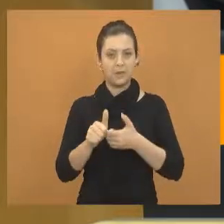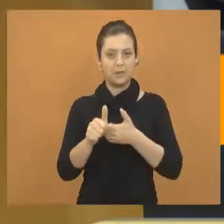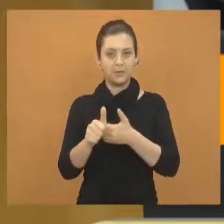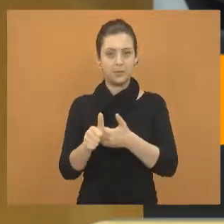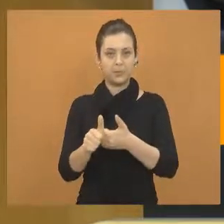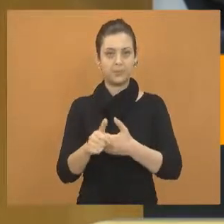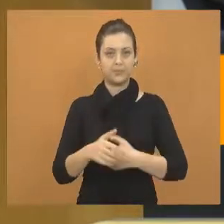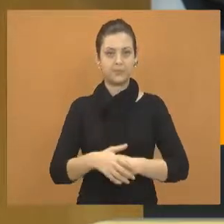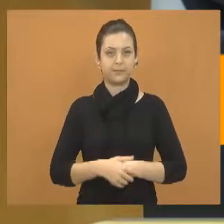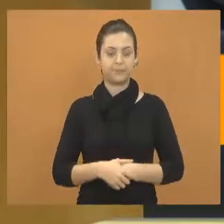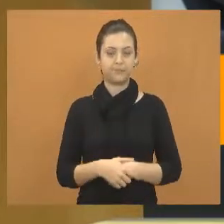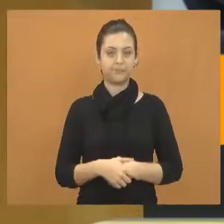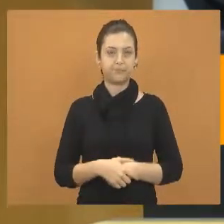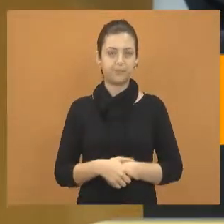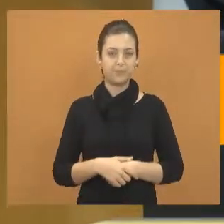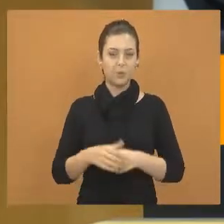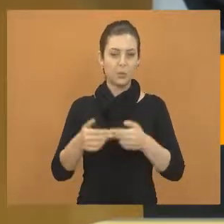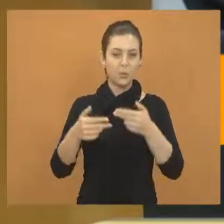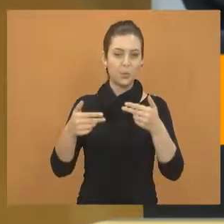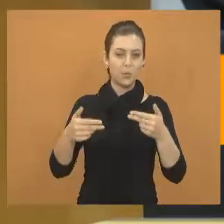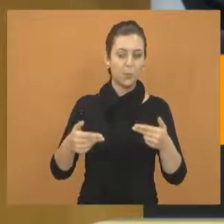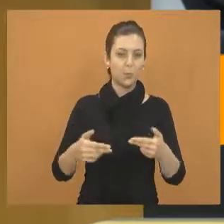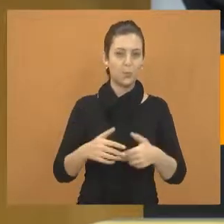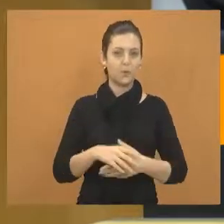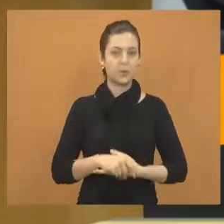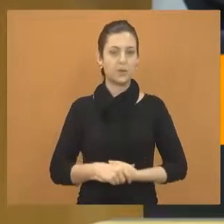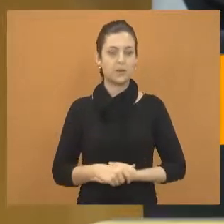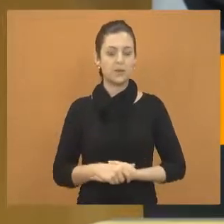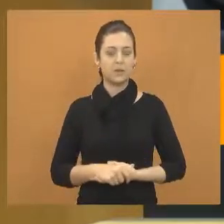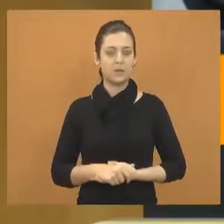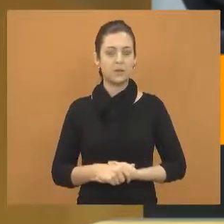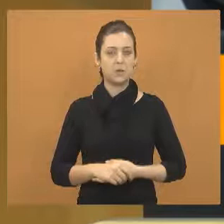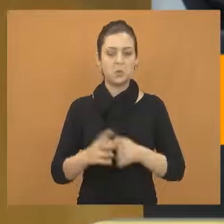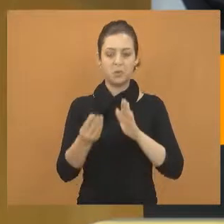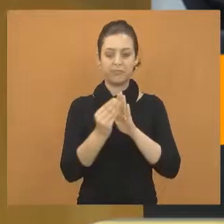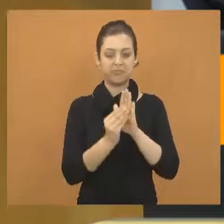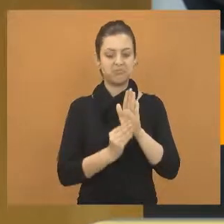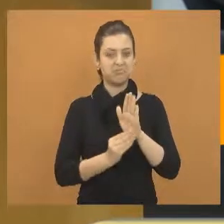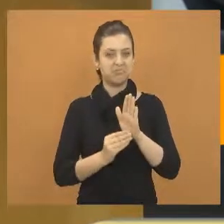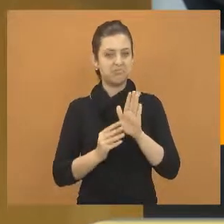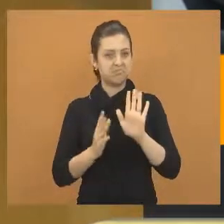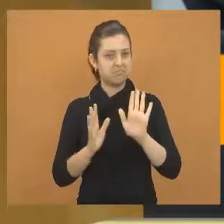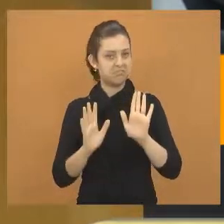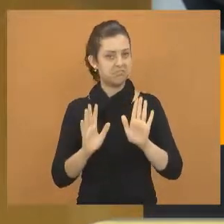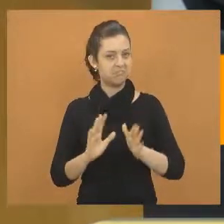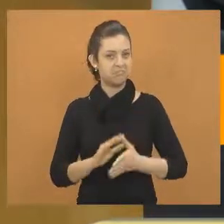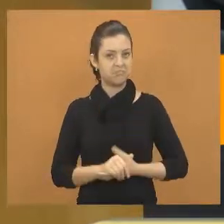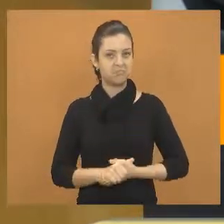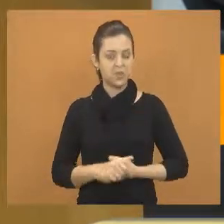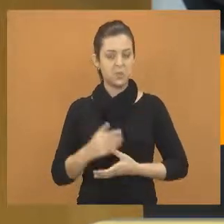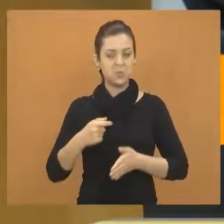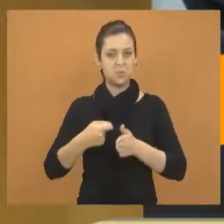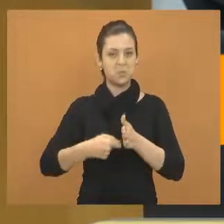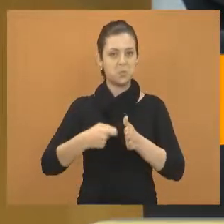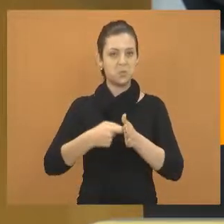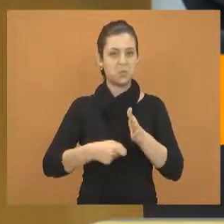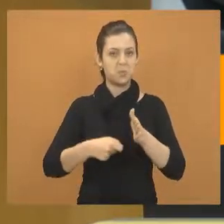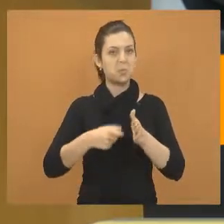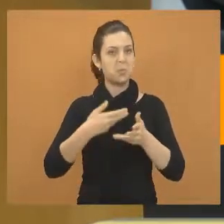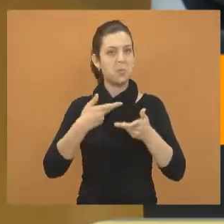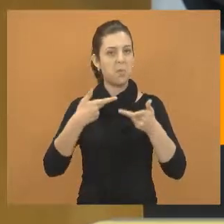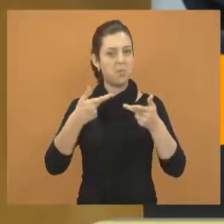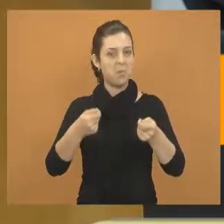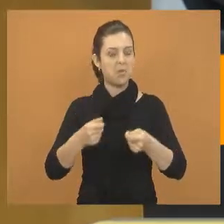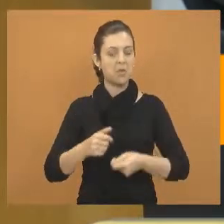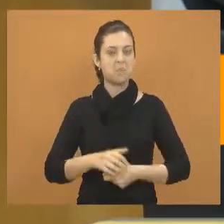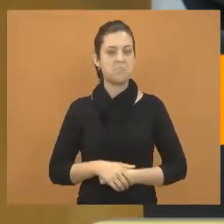Sabemos que muitas coisas que não foram colocadas ali, né, que a gente vai lutar para conseguir melhorias,